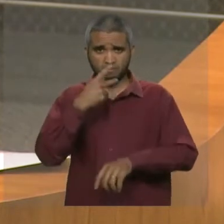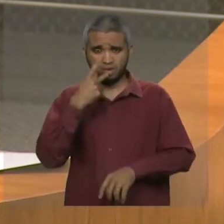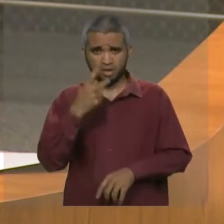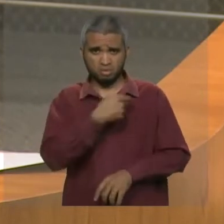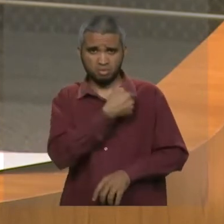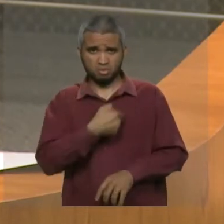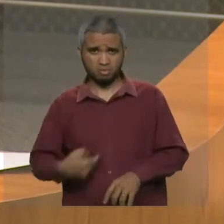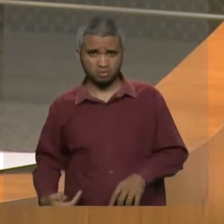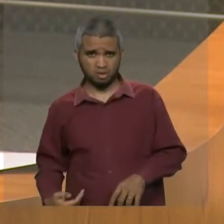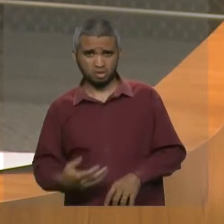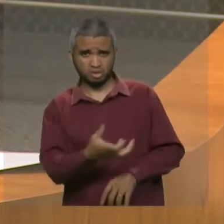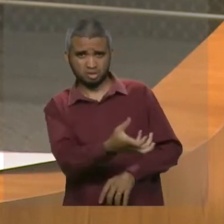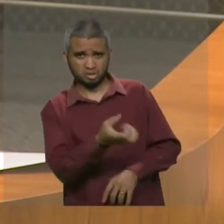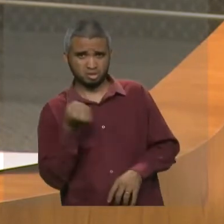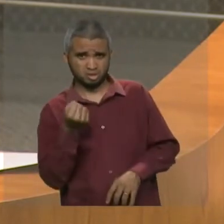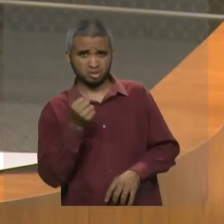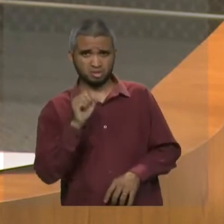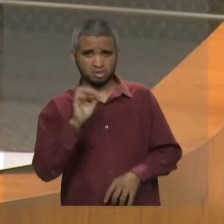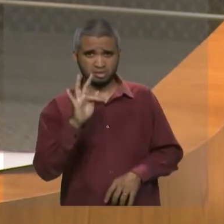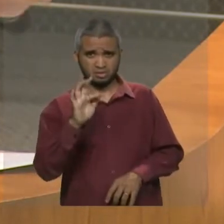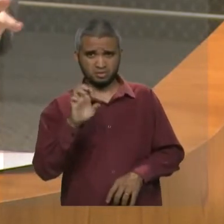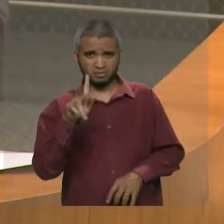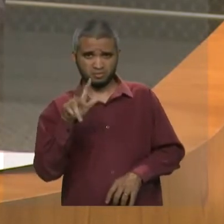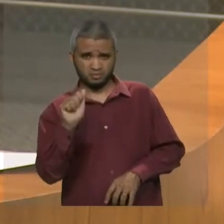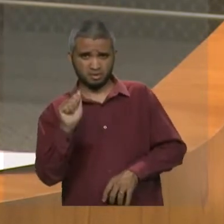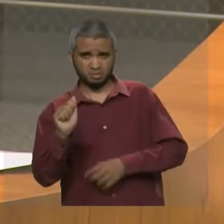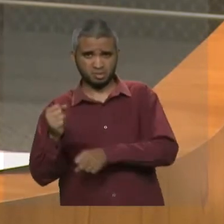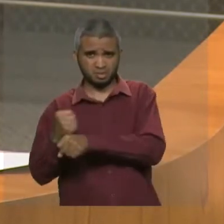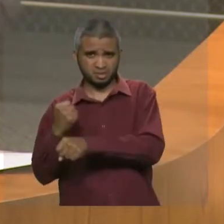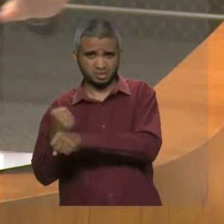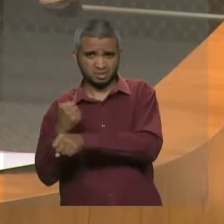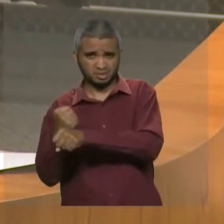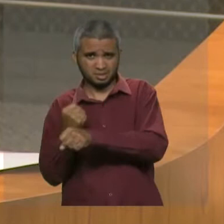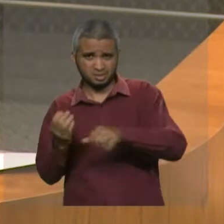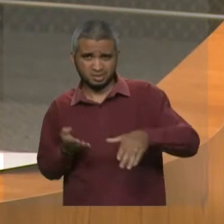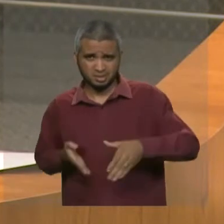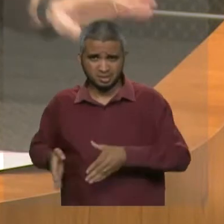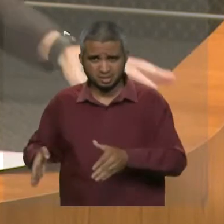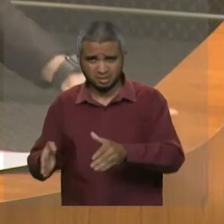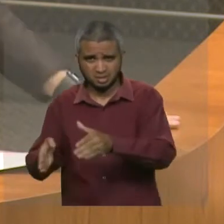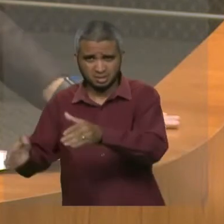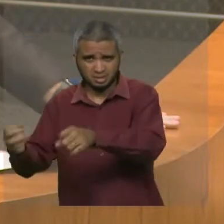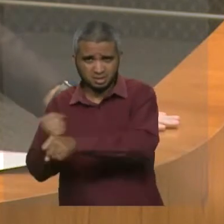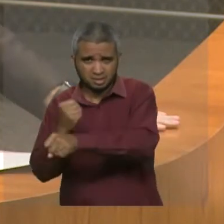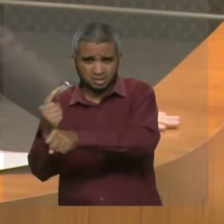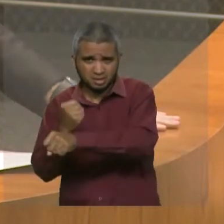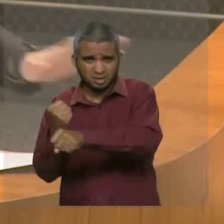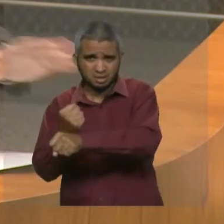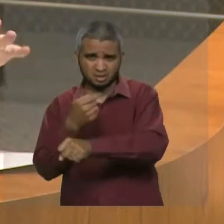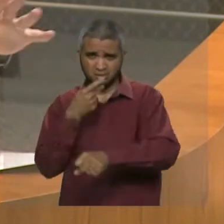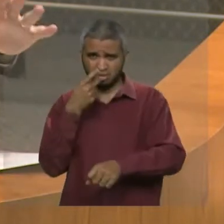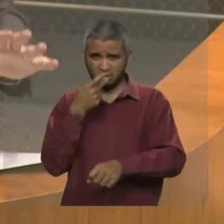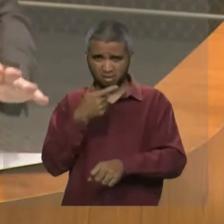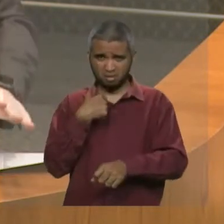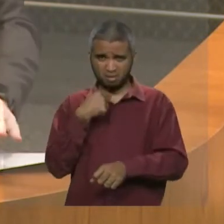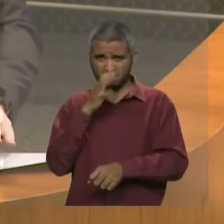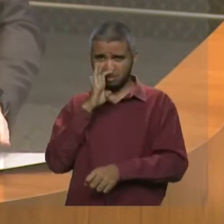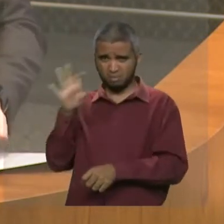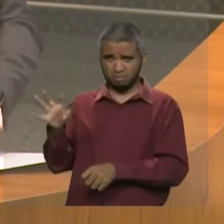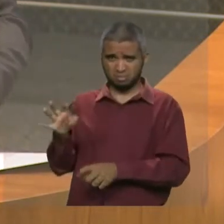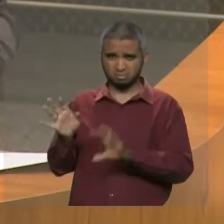fazer estrada. Isso não existe. Como é que ele faz? Aí eu gostaria de explicar isso aqui para os senhores. Como é que é a